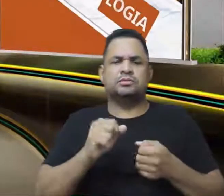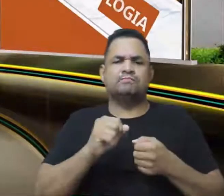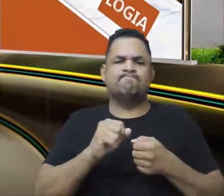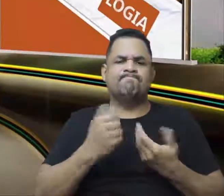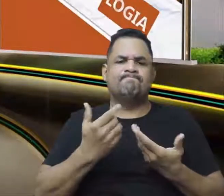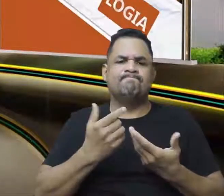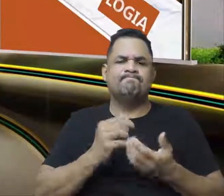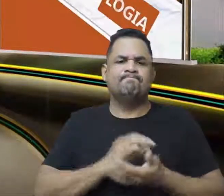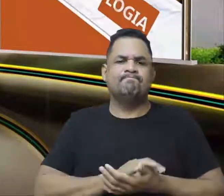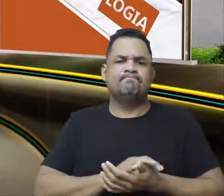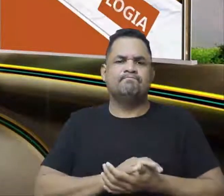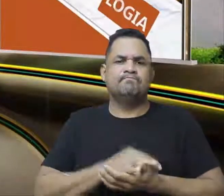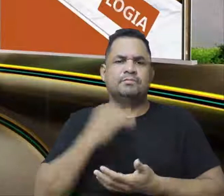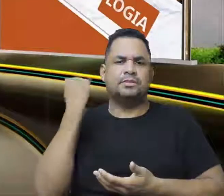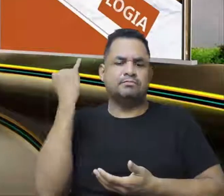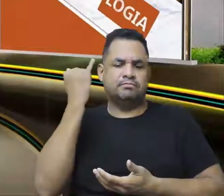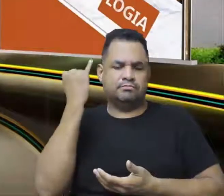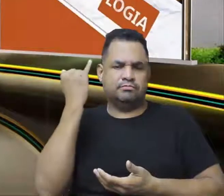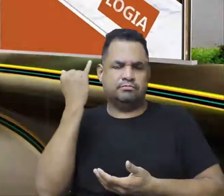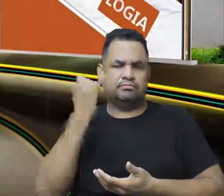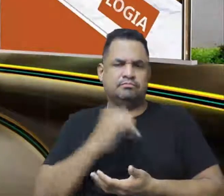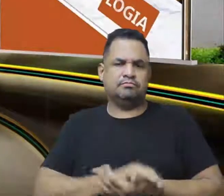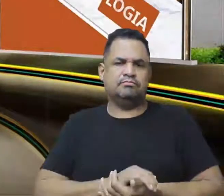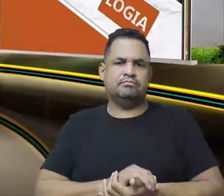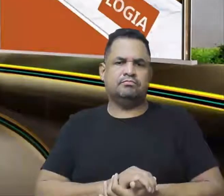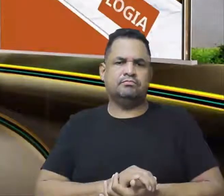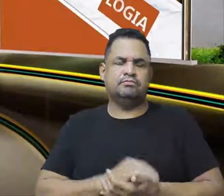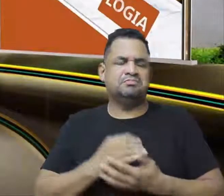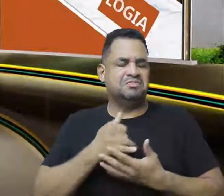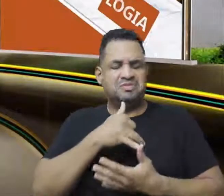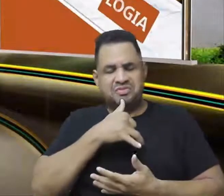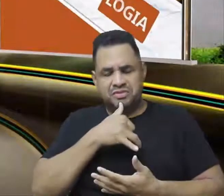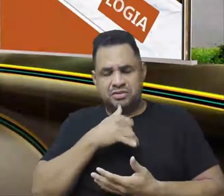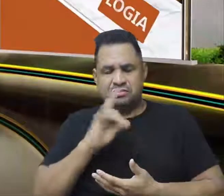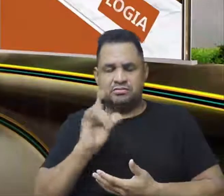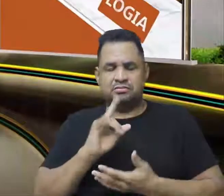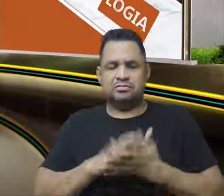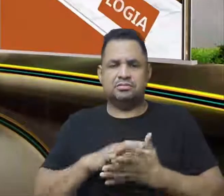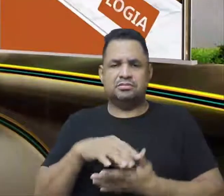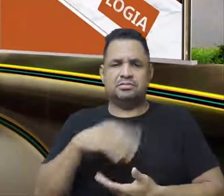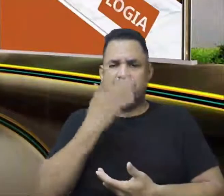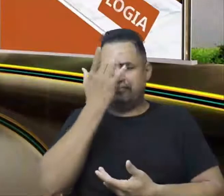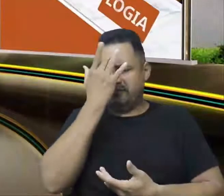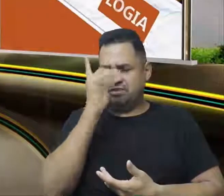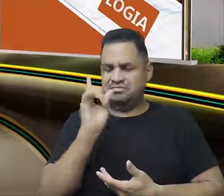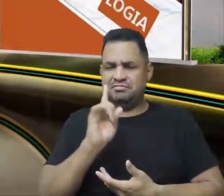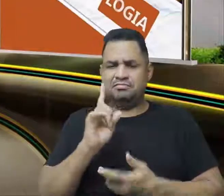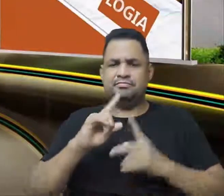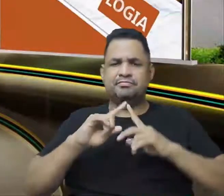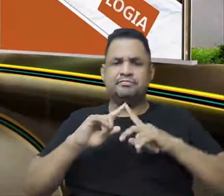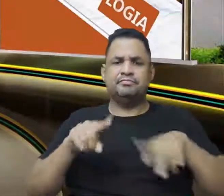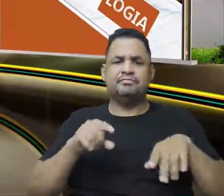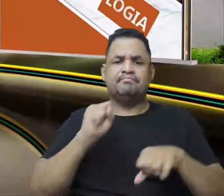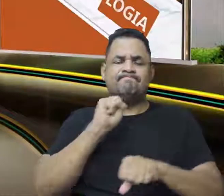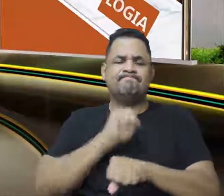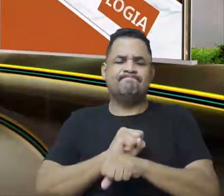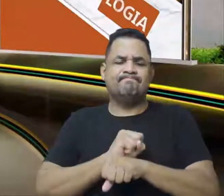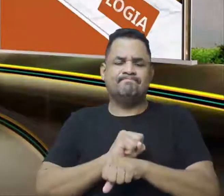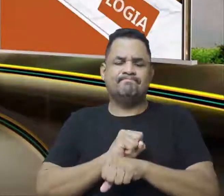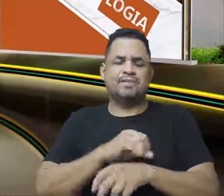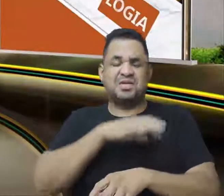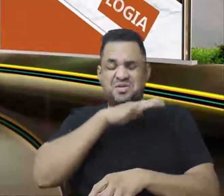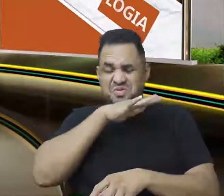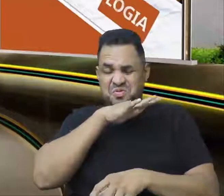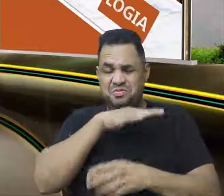vocês entendeu então é muito importante tá galerinha não desanima não sei que não tá fácil para ninguém mas se parar é pior